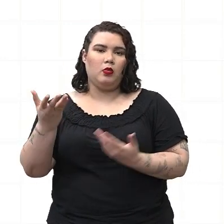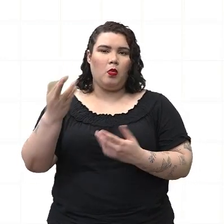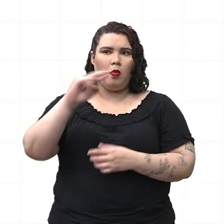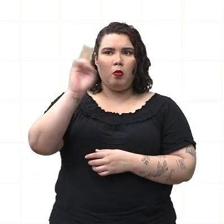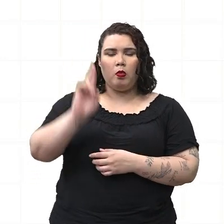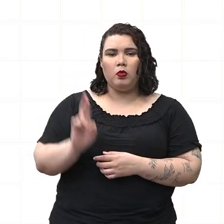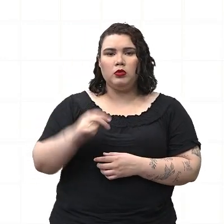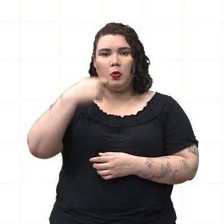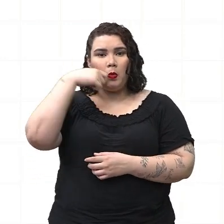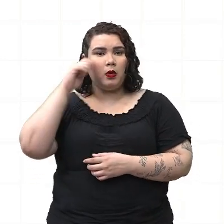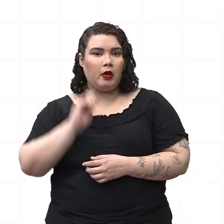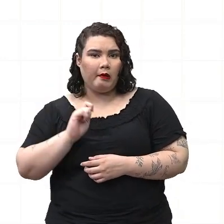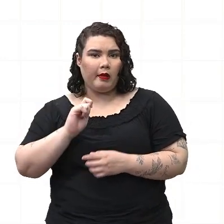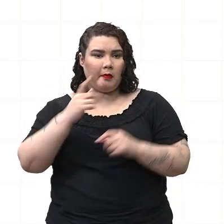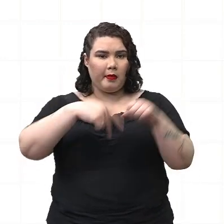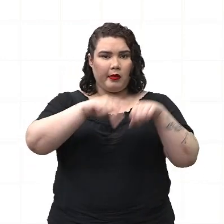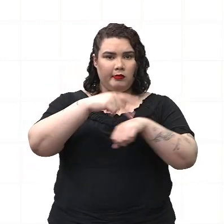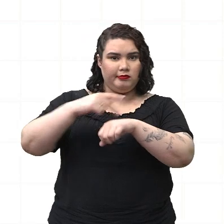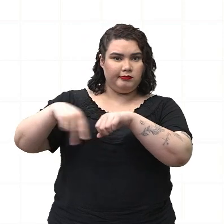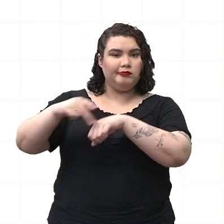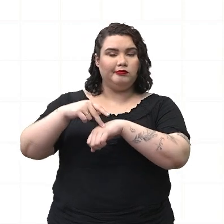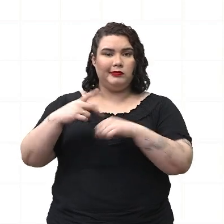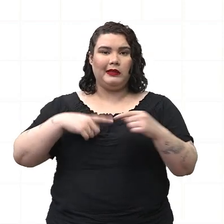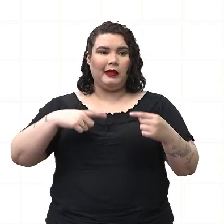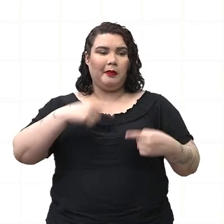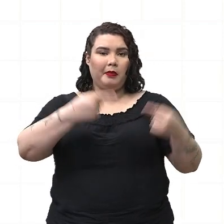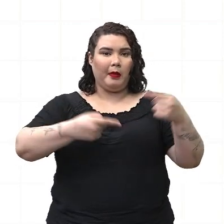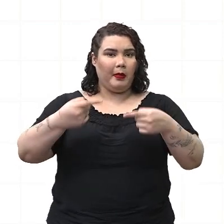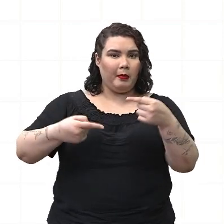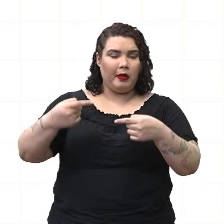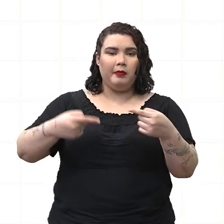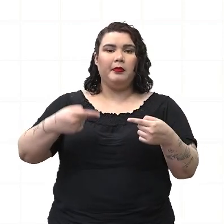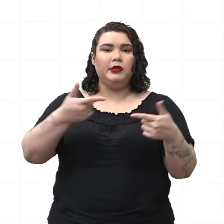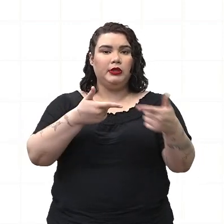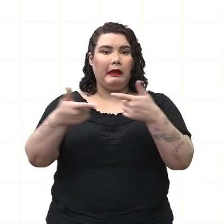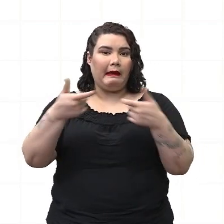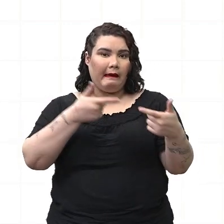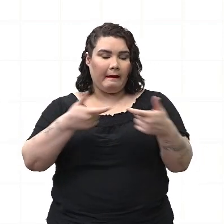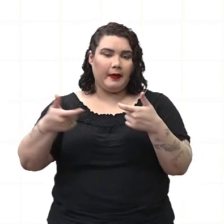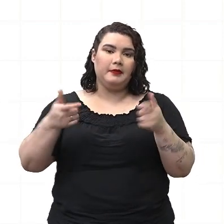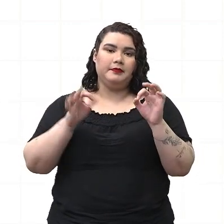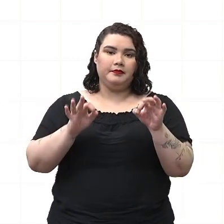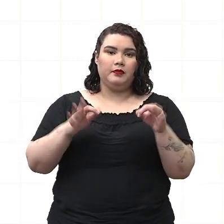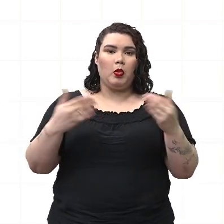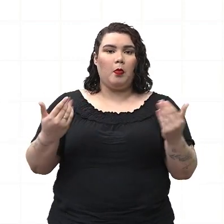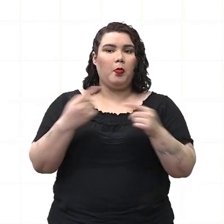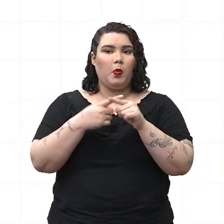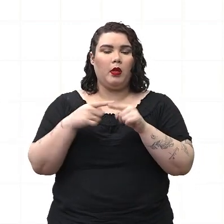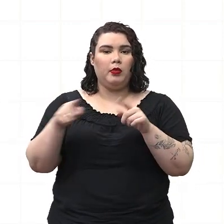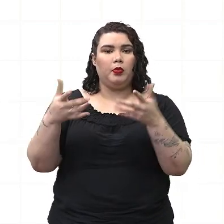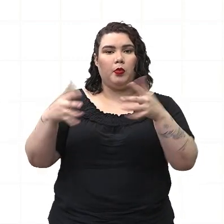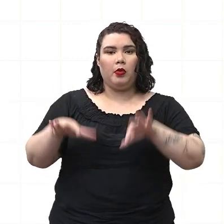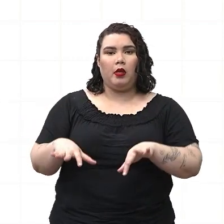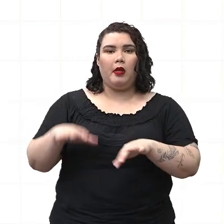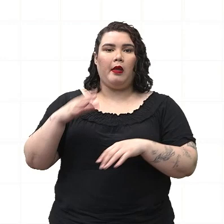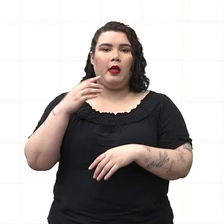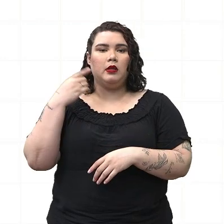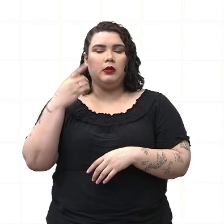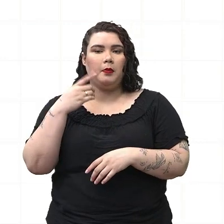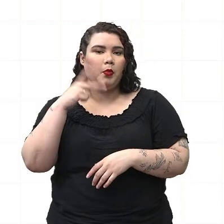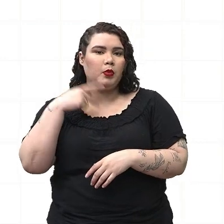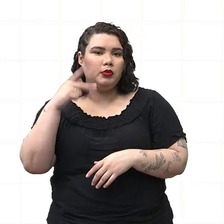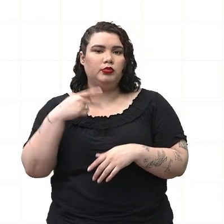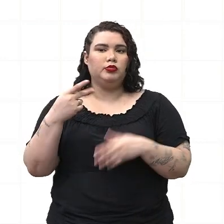né, acontecendo também. Tudo isso porque, ao invés da diplomacia, esses países estão indo para o confronto,